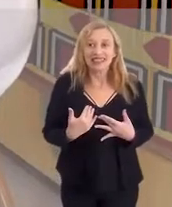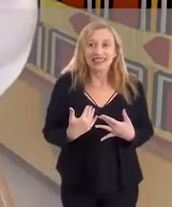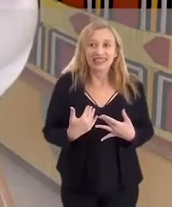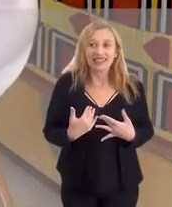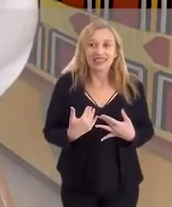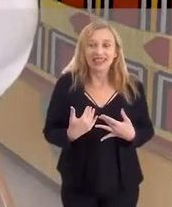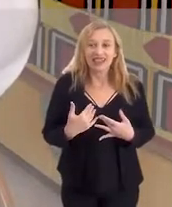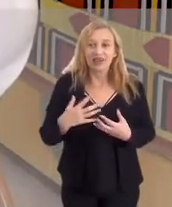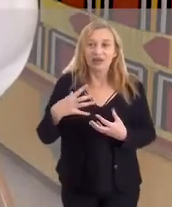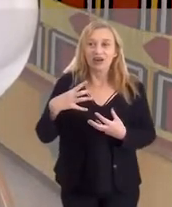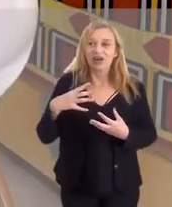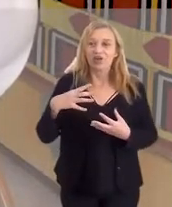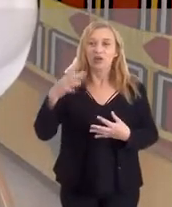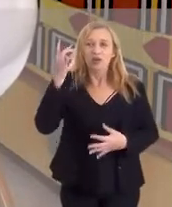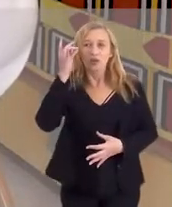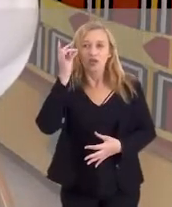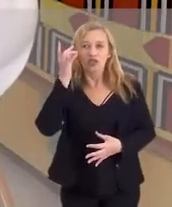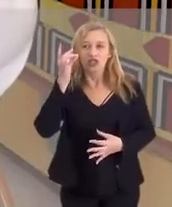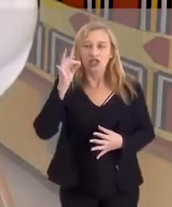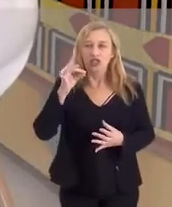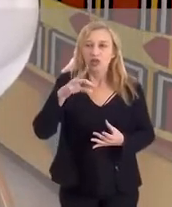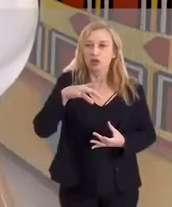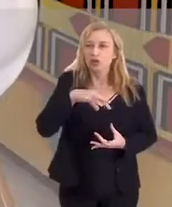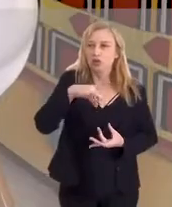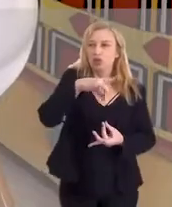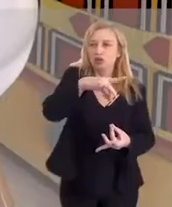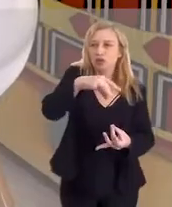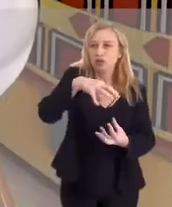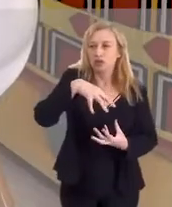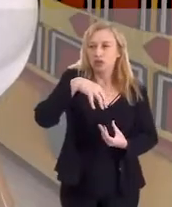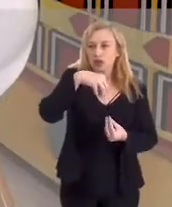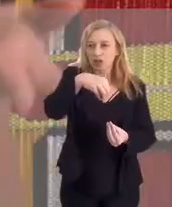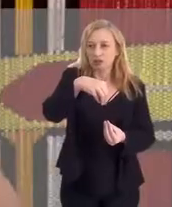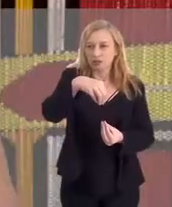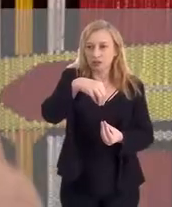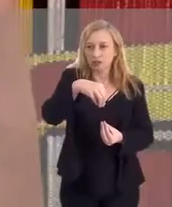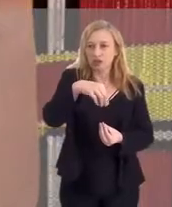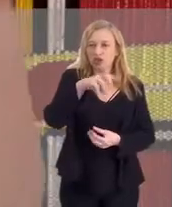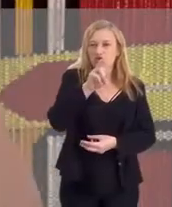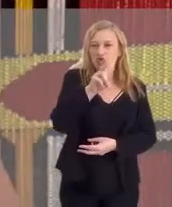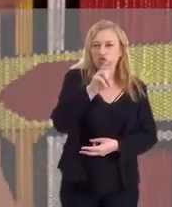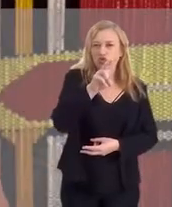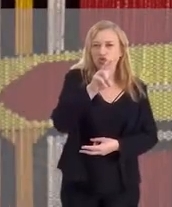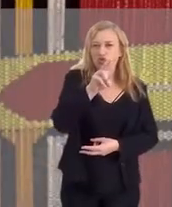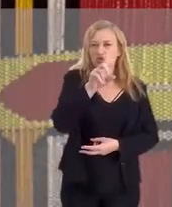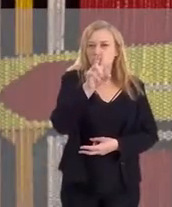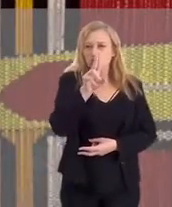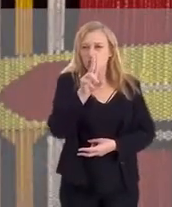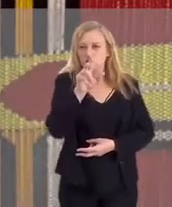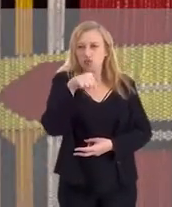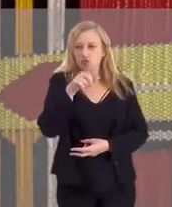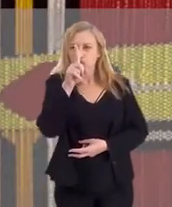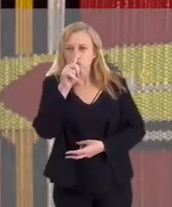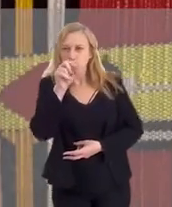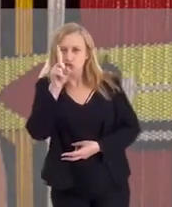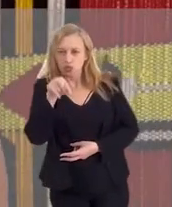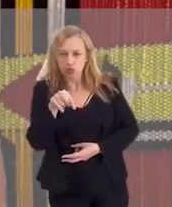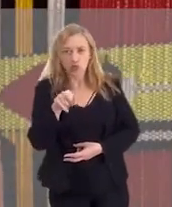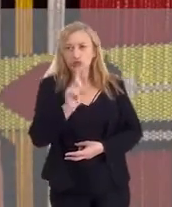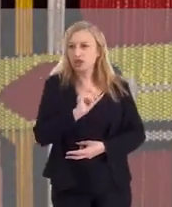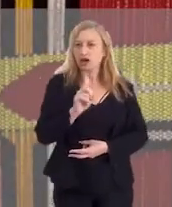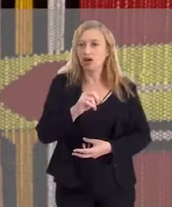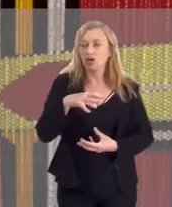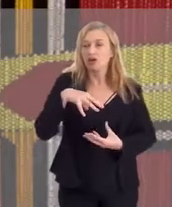É o que traz os espíritos, né? A gente não chama de espíritos ou vudu, alguma coisa assim, né? São os